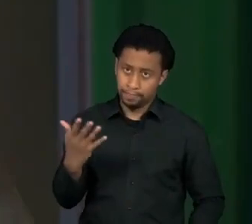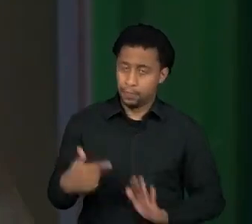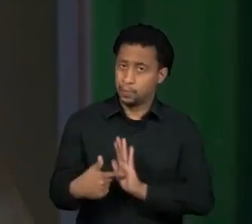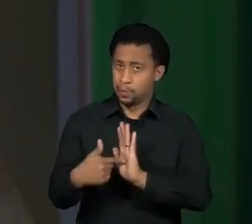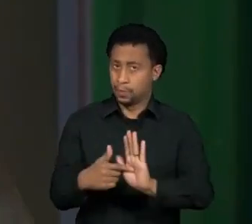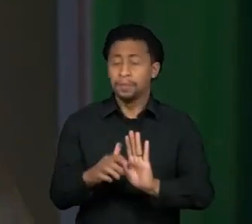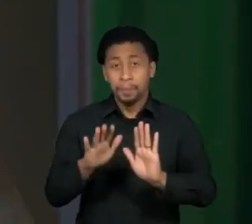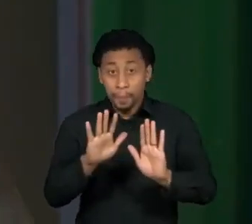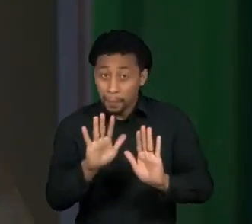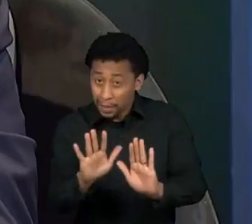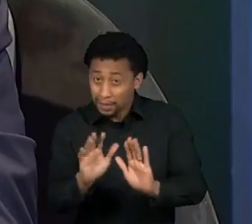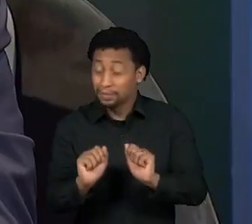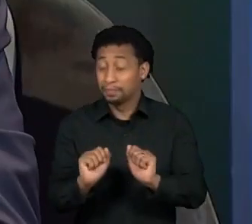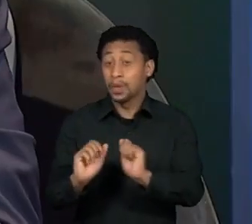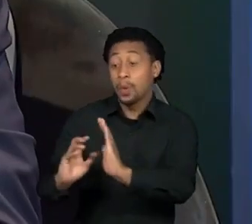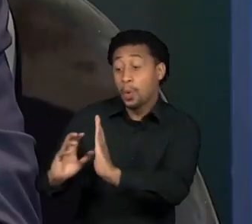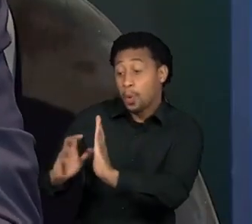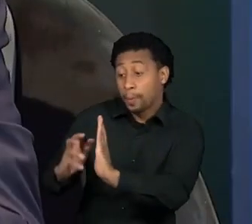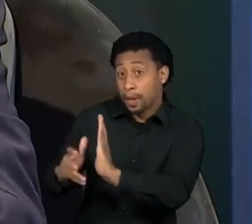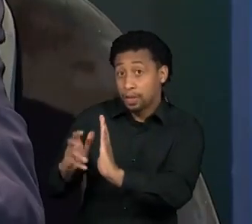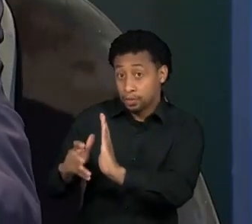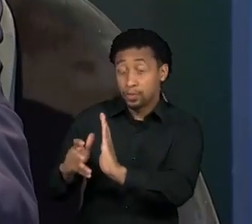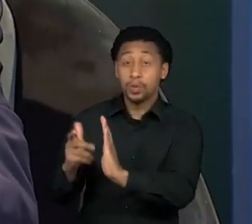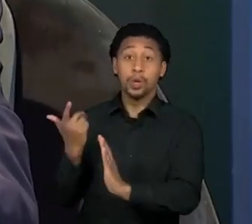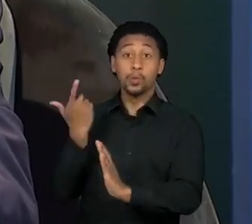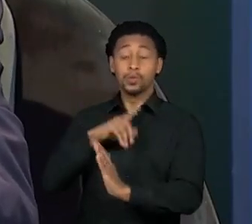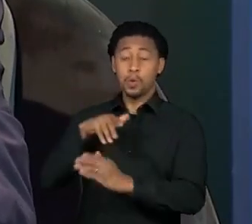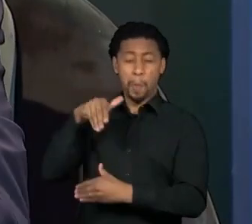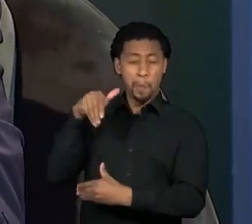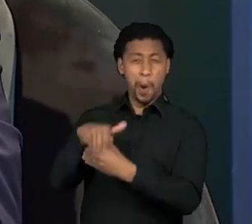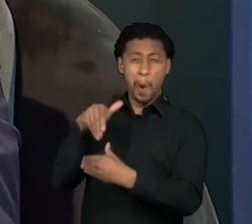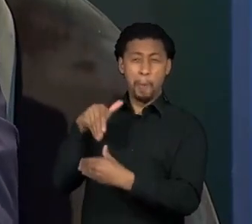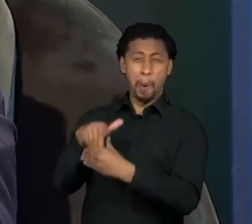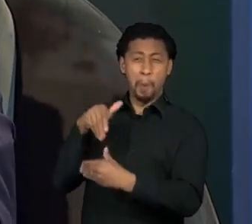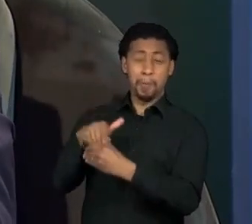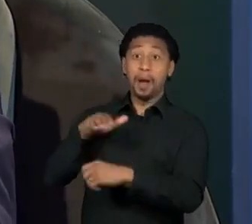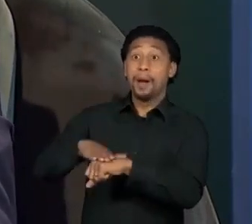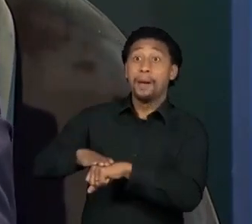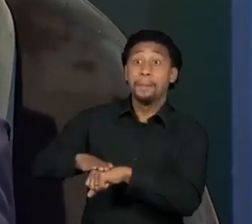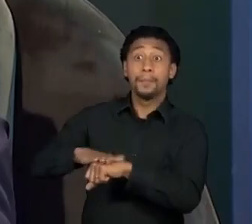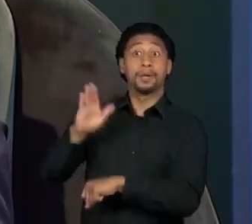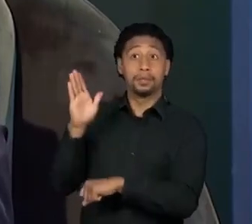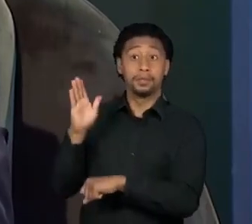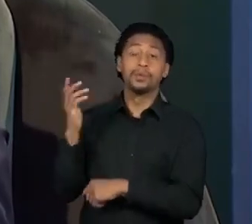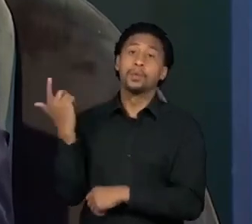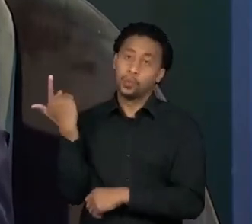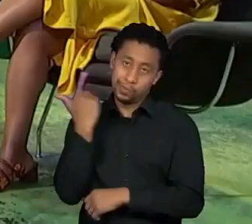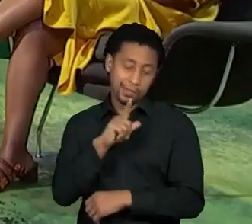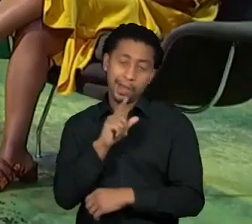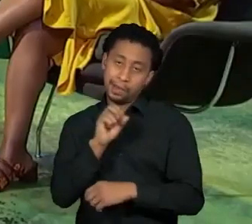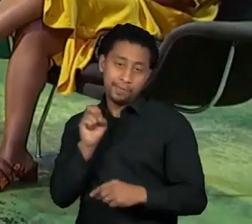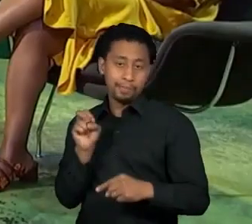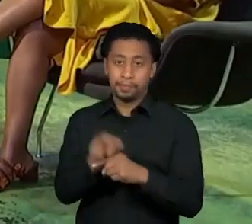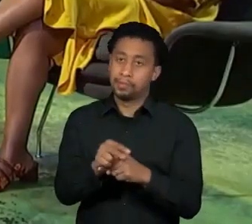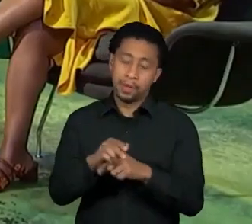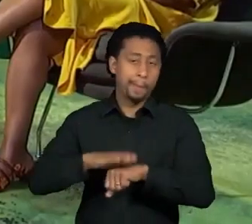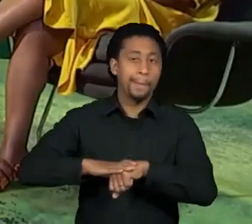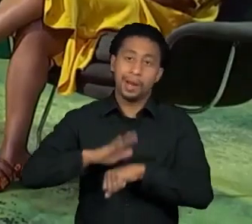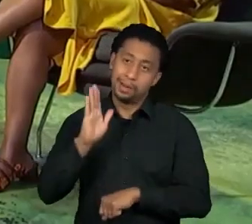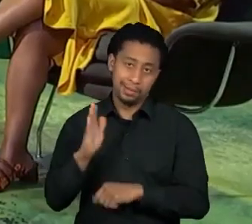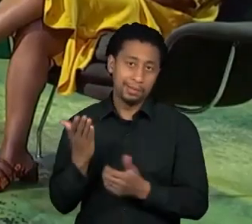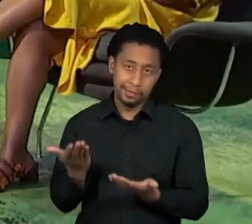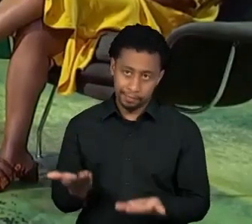entanto, o partido que receber mais votos vai conquistar mais vagas. Estão eleitos